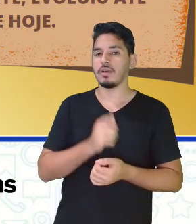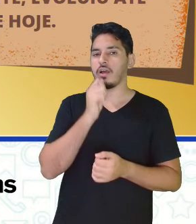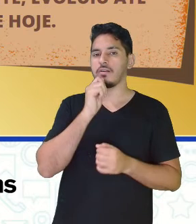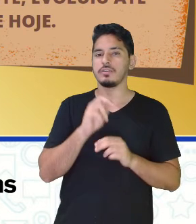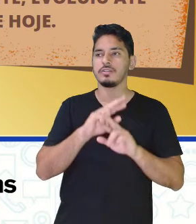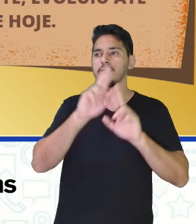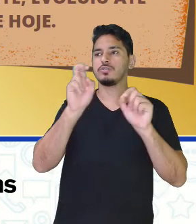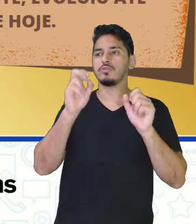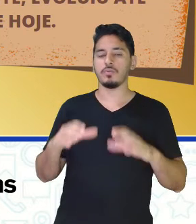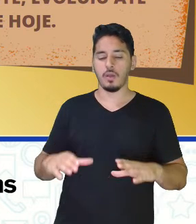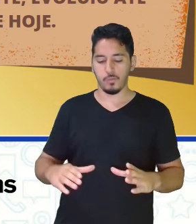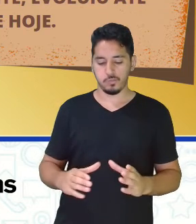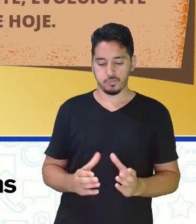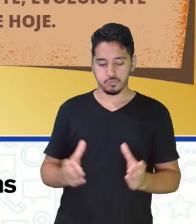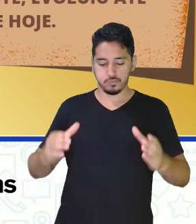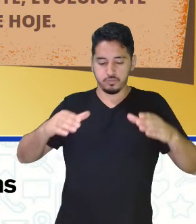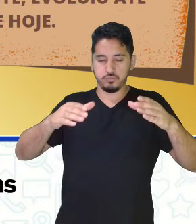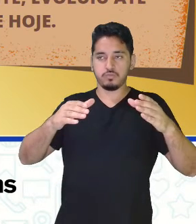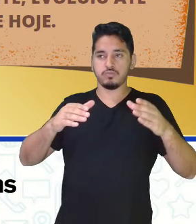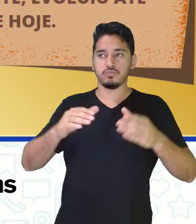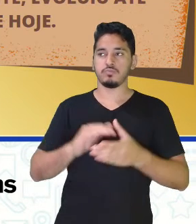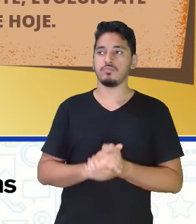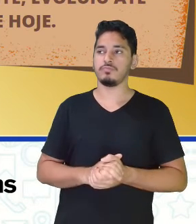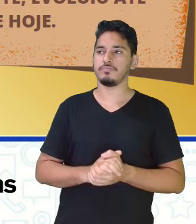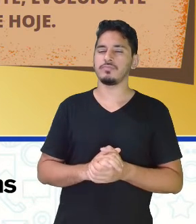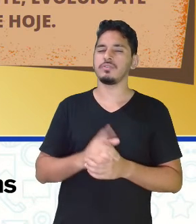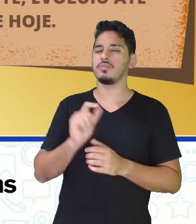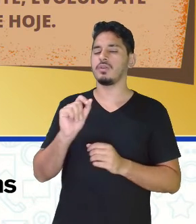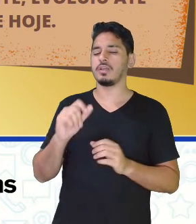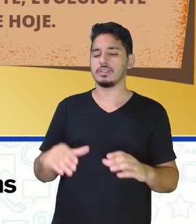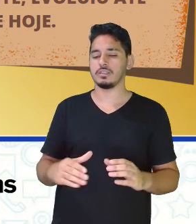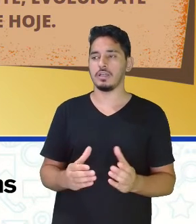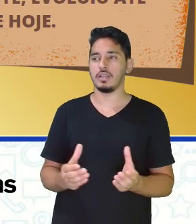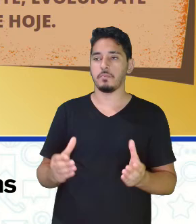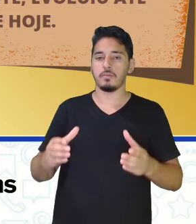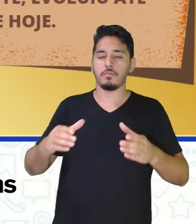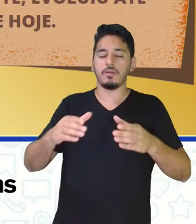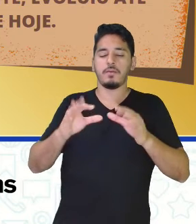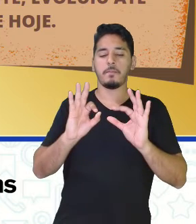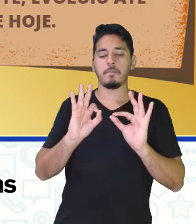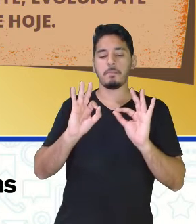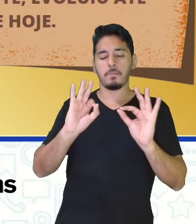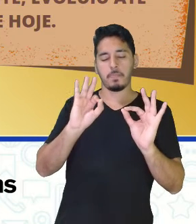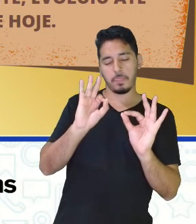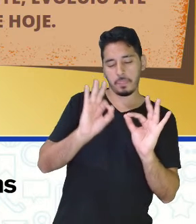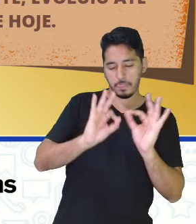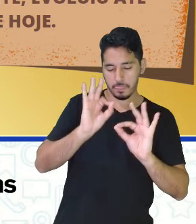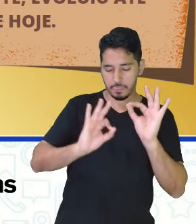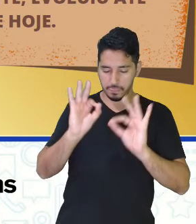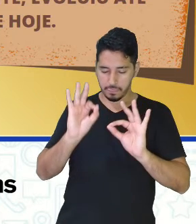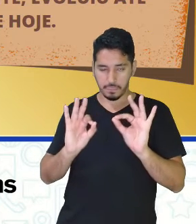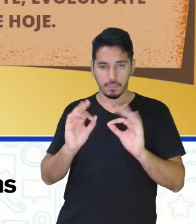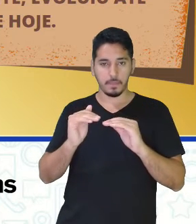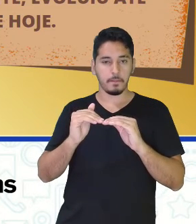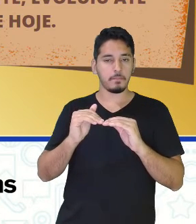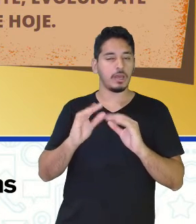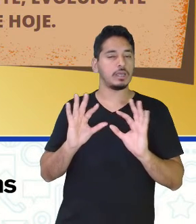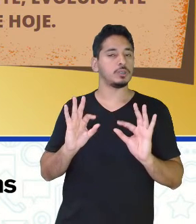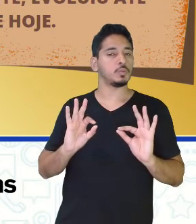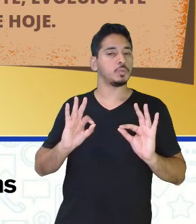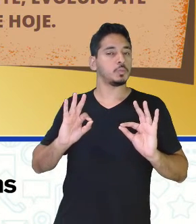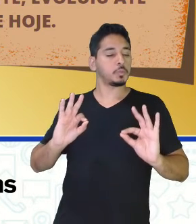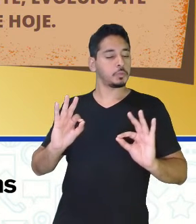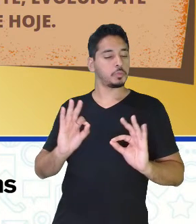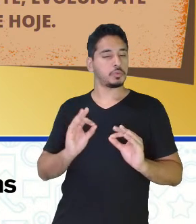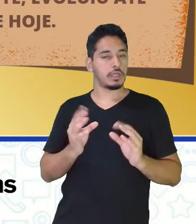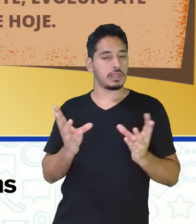respeito, né, da cerâmica, a gente vai ver desde cerâmicas bem, né, mais, vamos dizer assim, sofisticadas